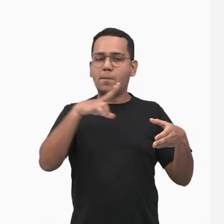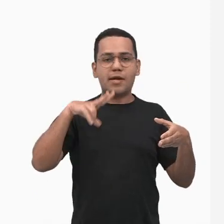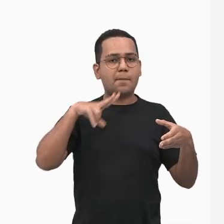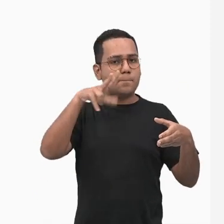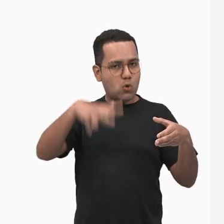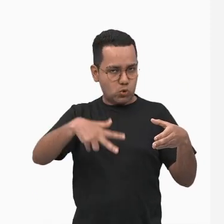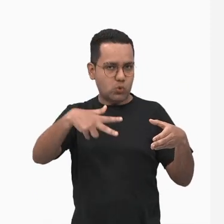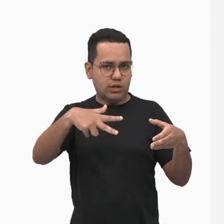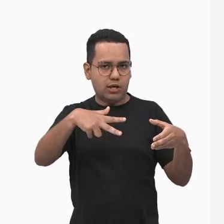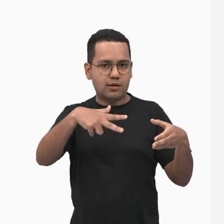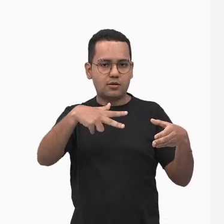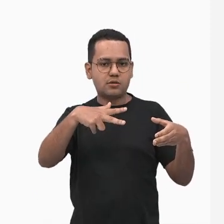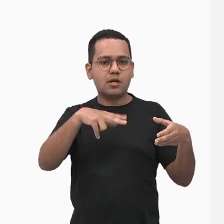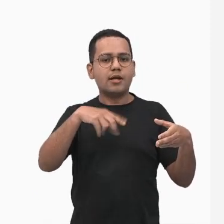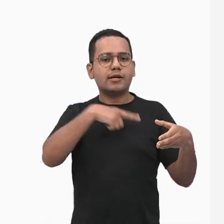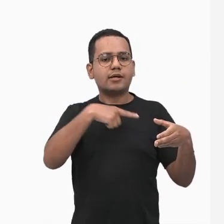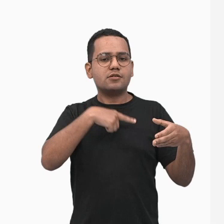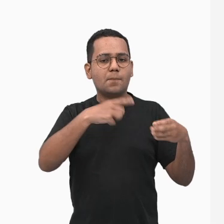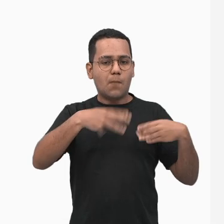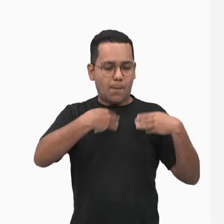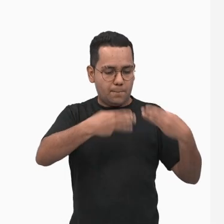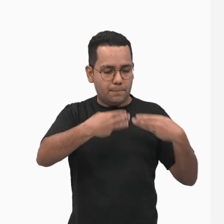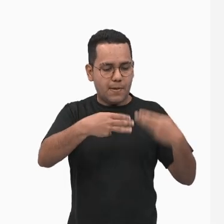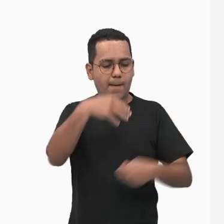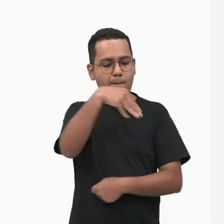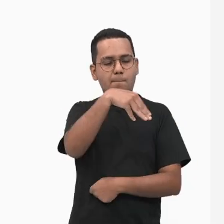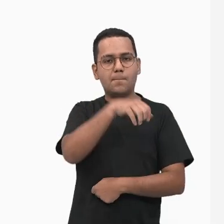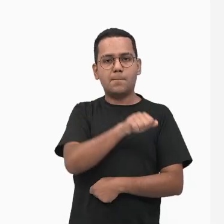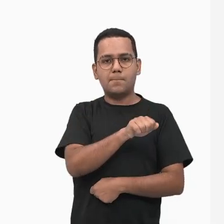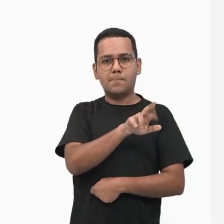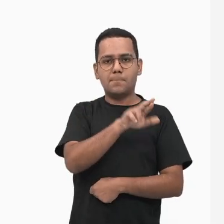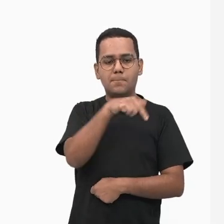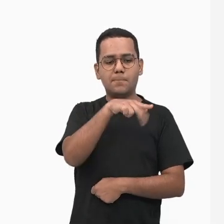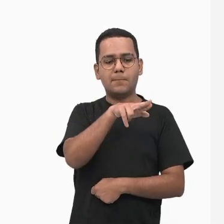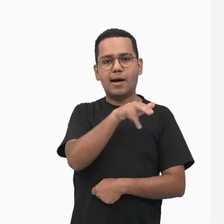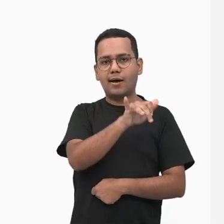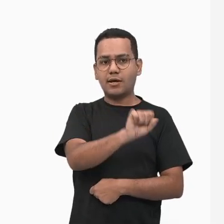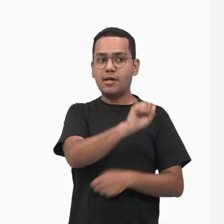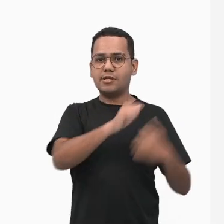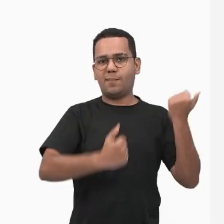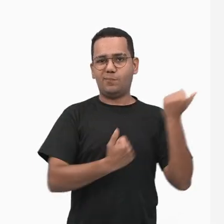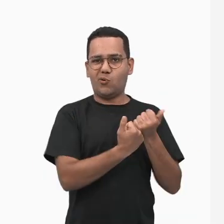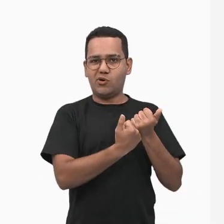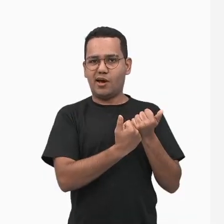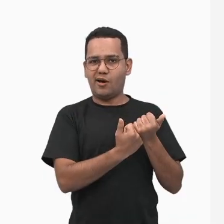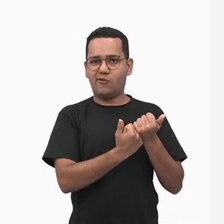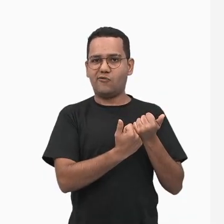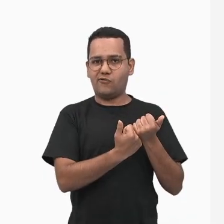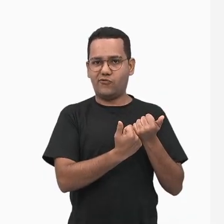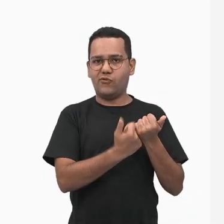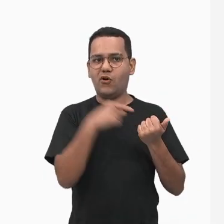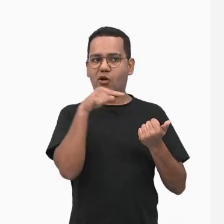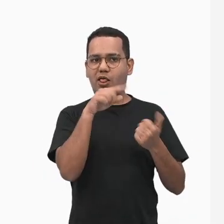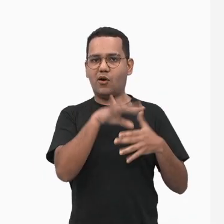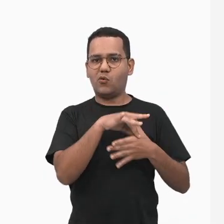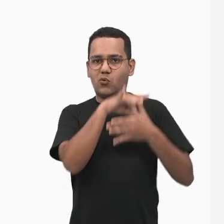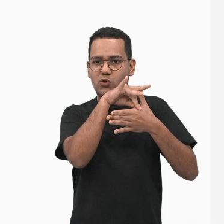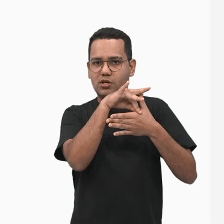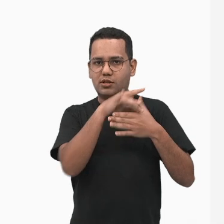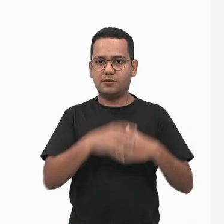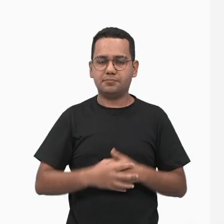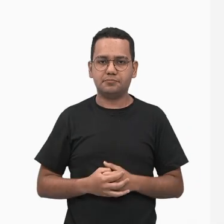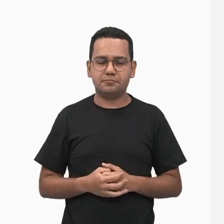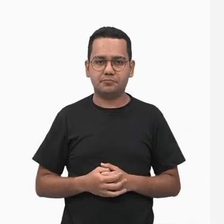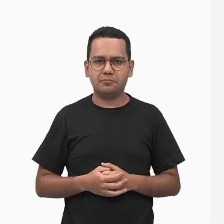chamado Ministério dos Marqueses, pessoas de sua confiança. Vejam, mas mesmo assim não vai resolver o